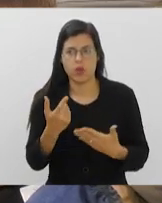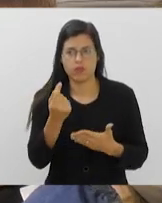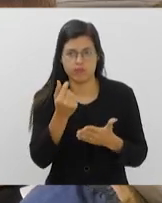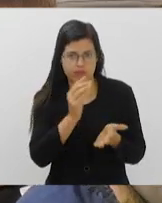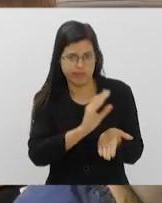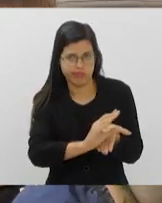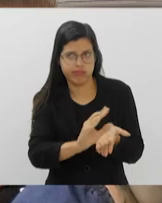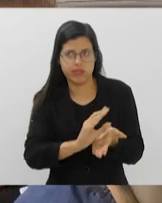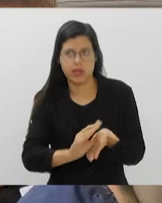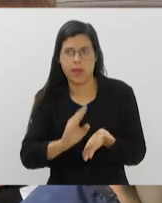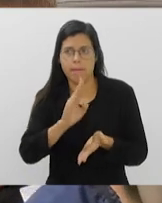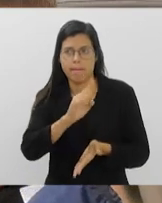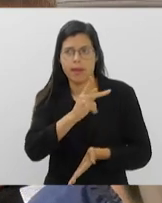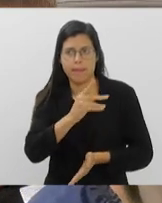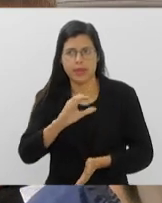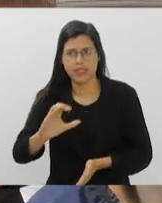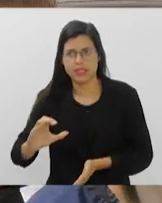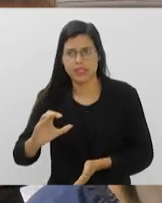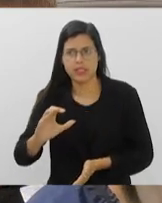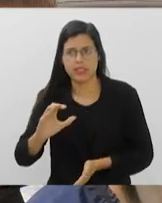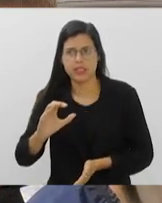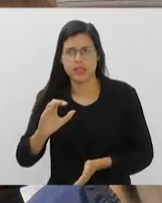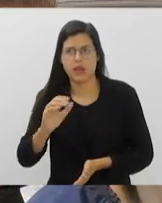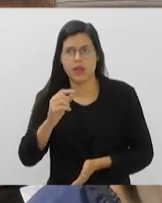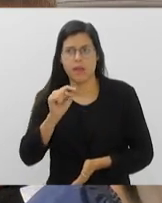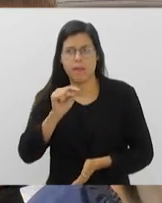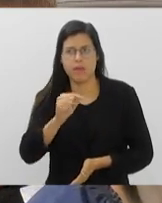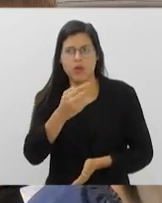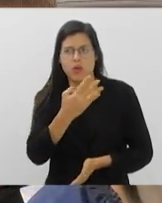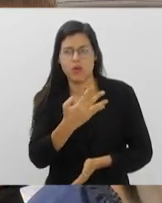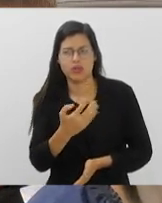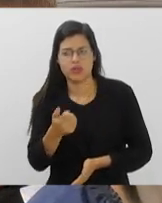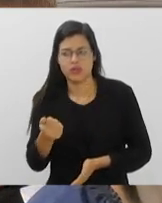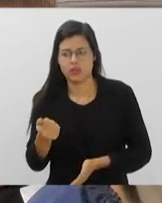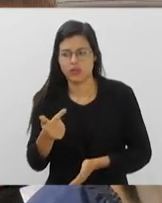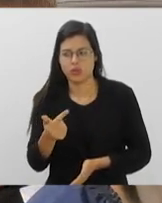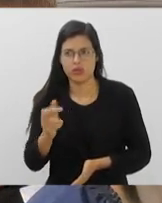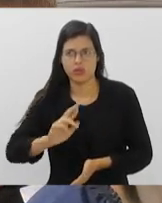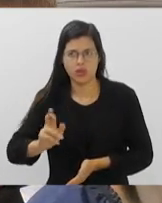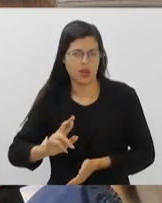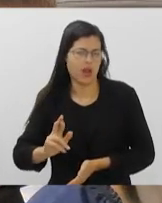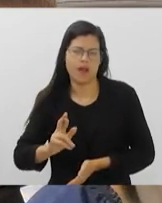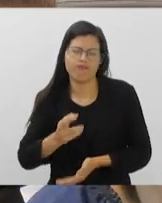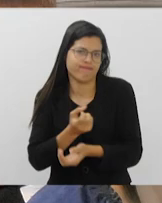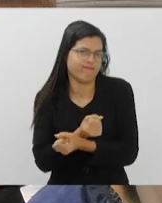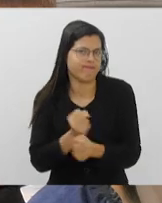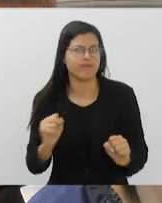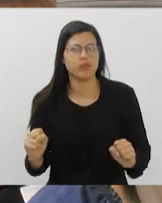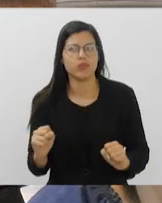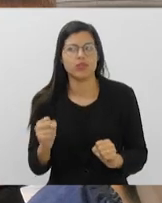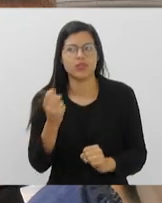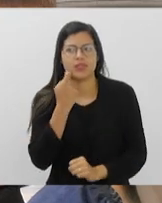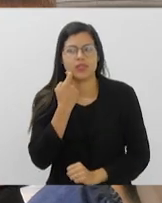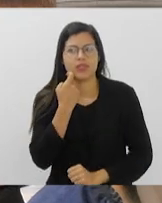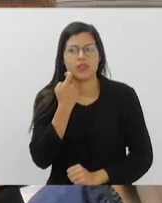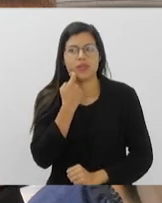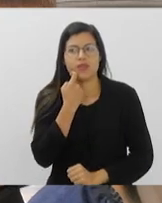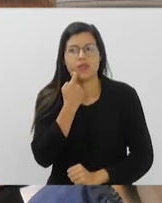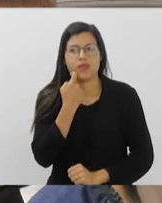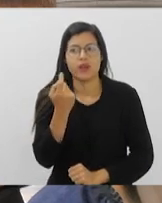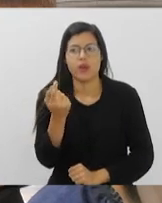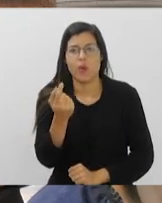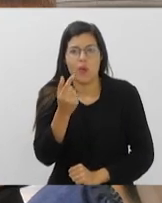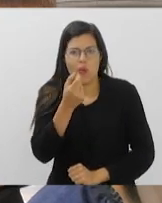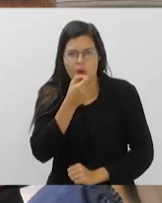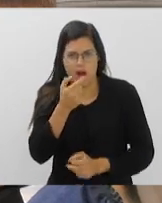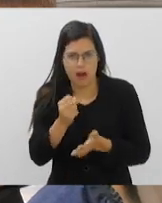falar do BPC que é um valor de R 4412 não dá chegou na sexta-feira para mim os remédios do